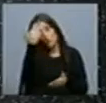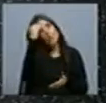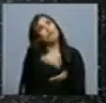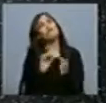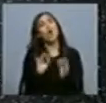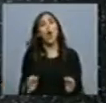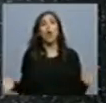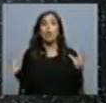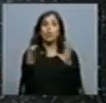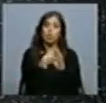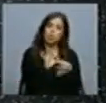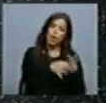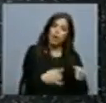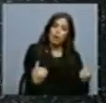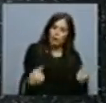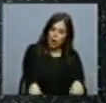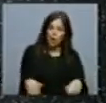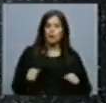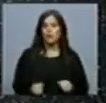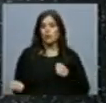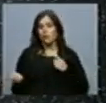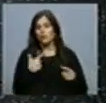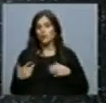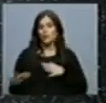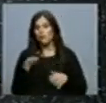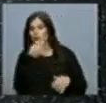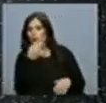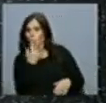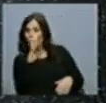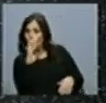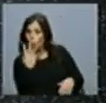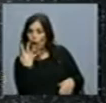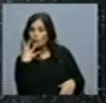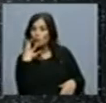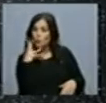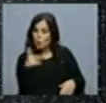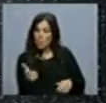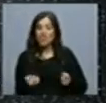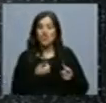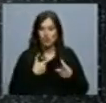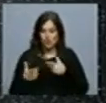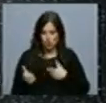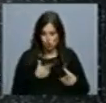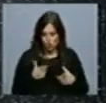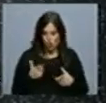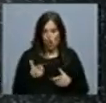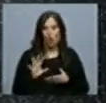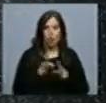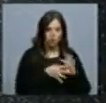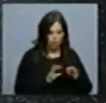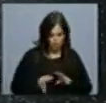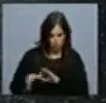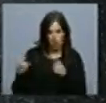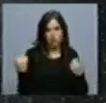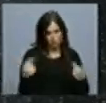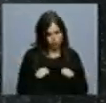ligados. Estas estrelas, e agora estamos a falar de cerca de 4.000 estrelas, estão ligadas entre si,